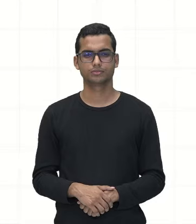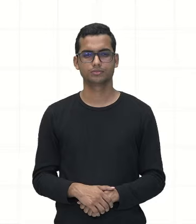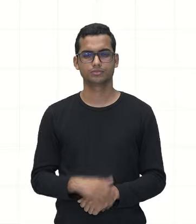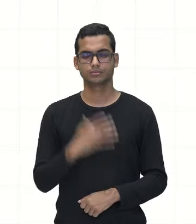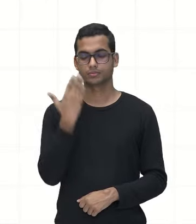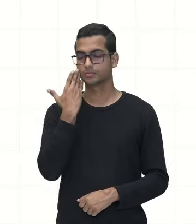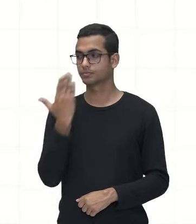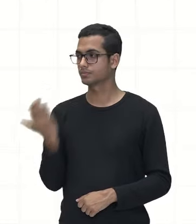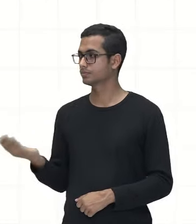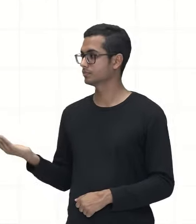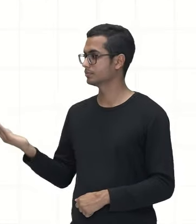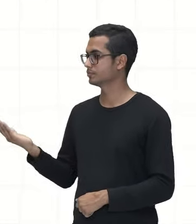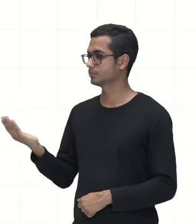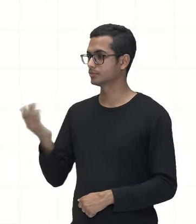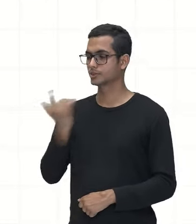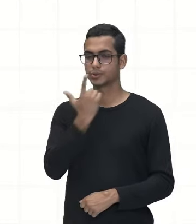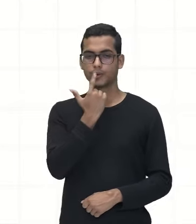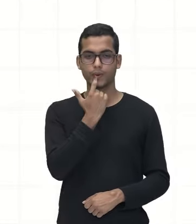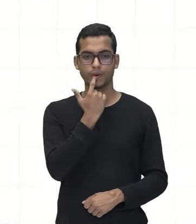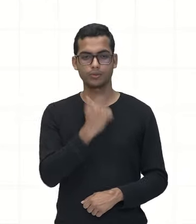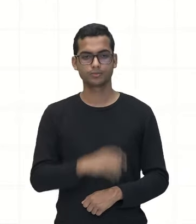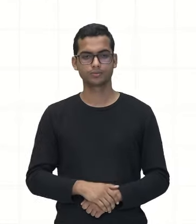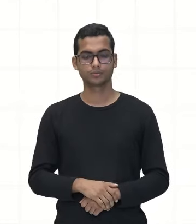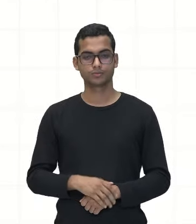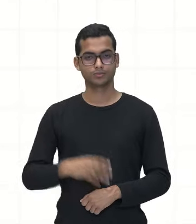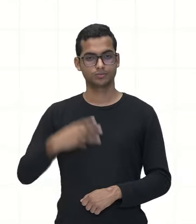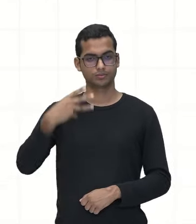35 vezes 5.